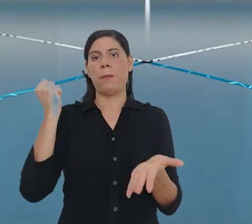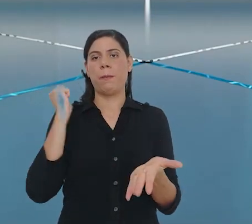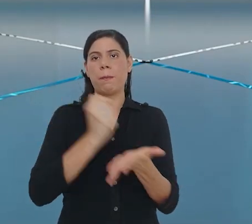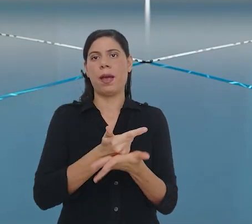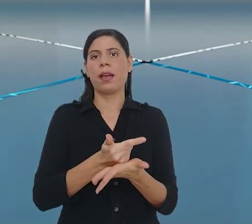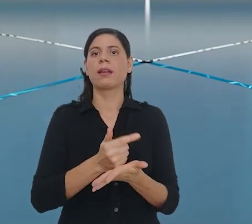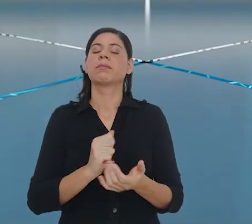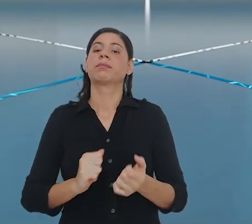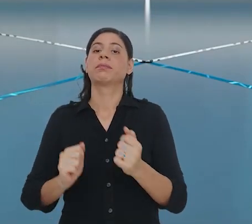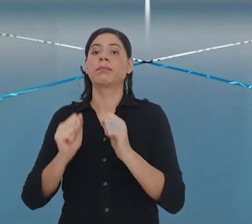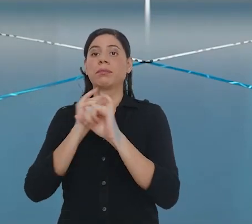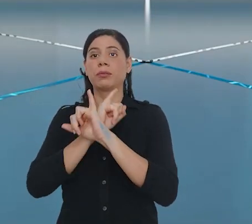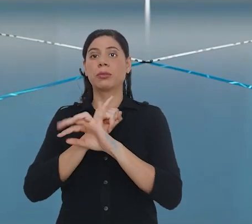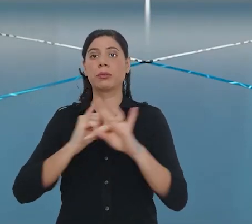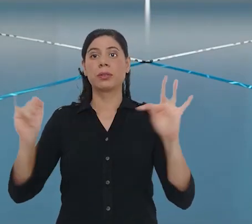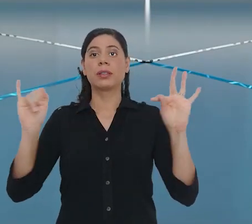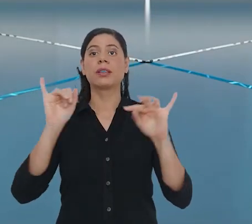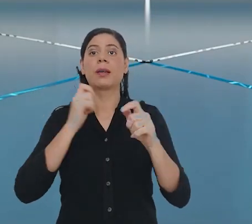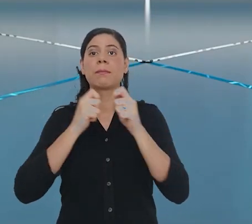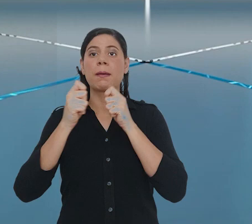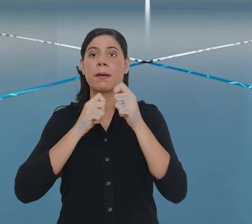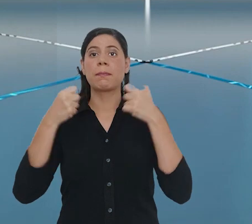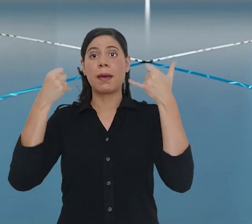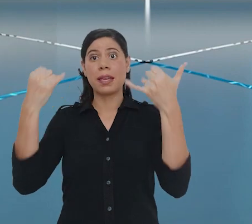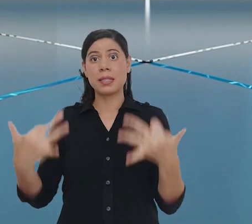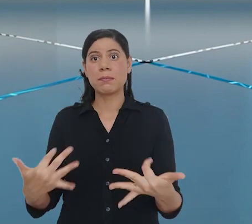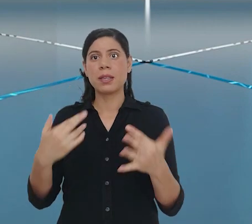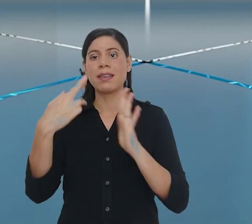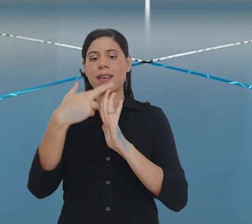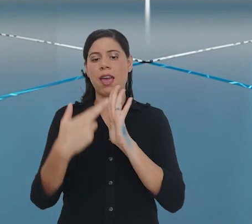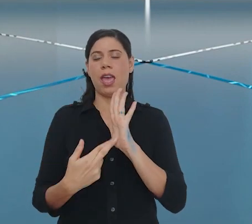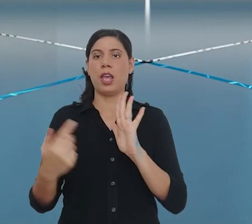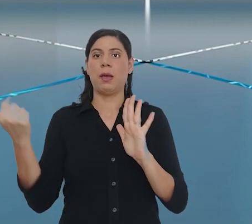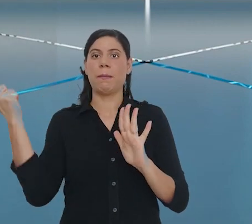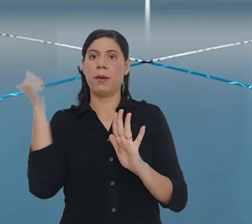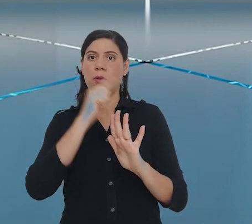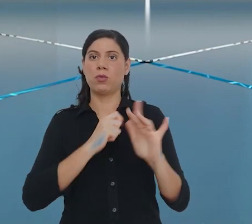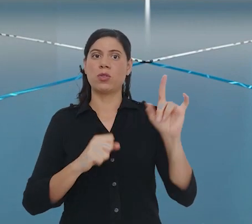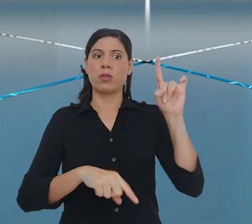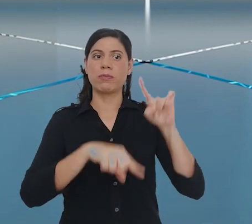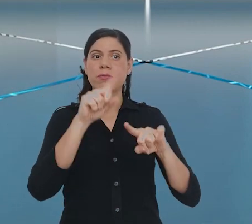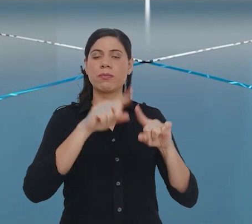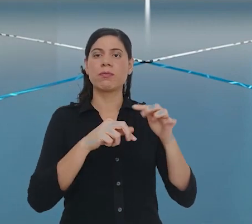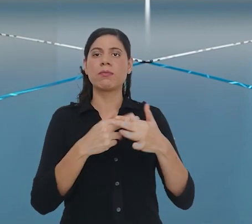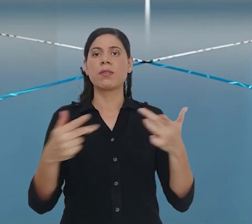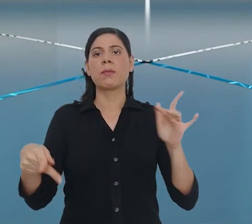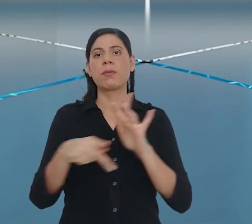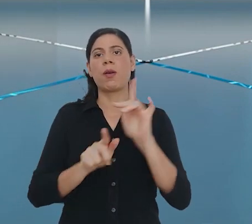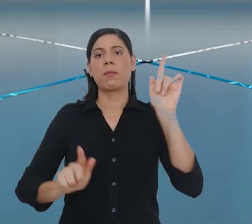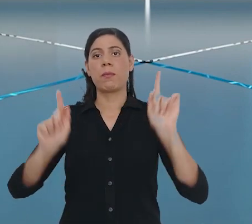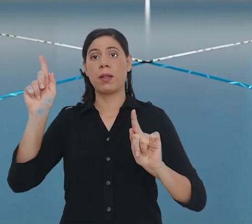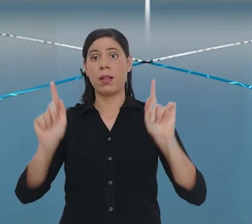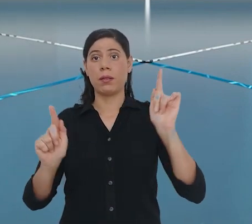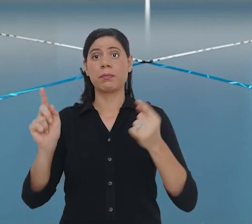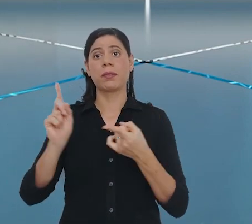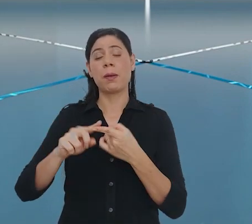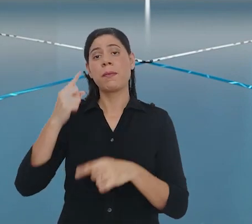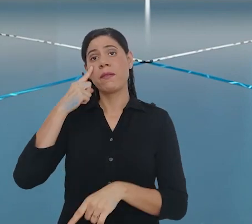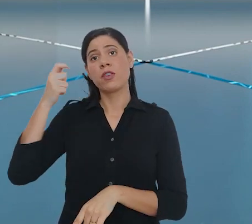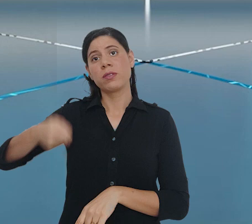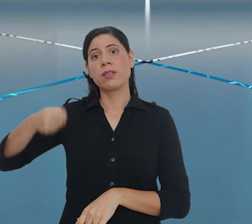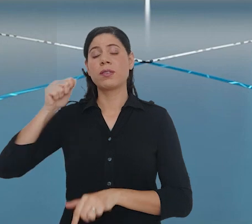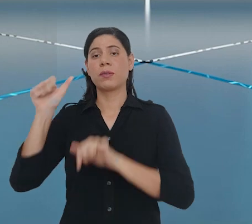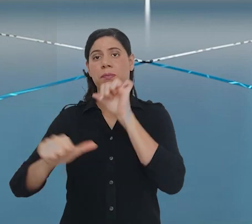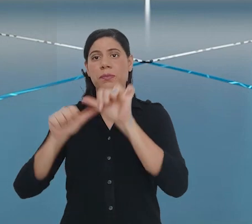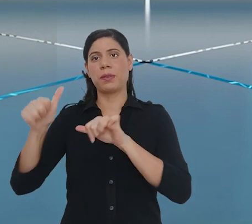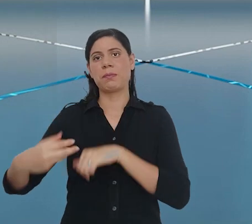IT Entrevista, especialista fala sobre as regras para adquirir bens em leilão. E no IT Notícias, confira decisões que fazem